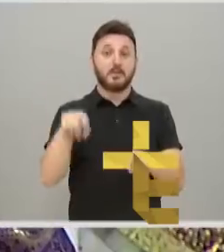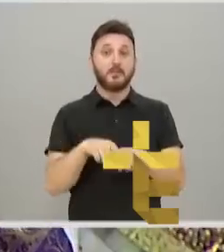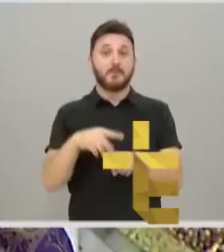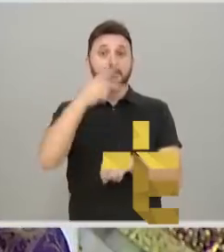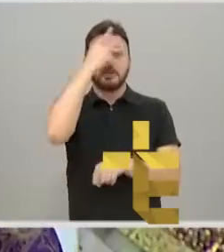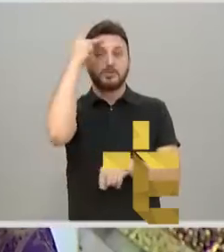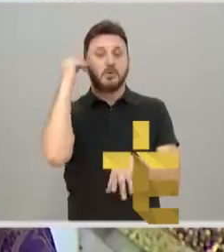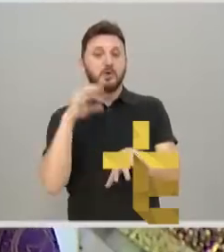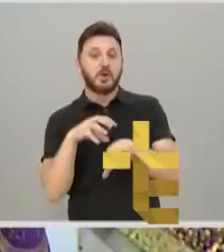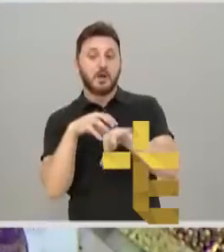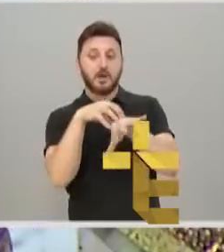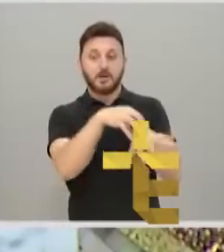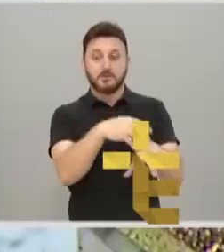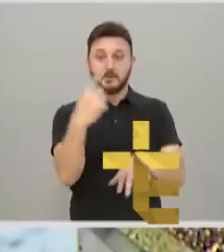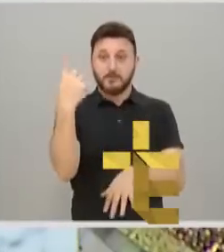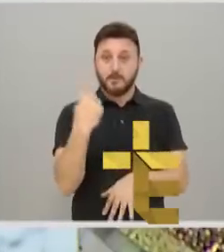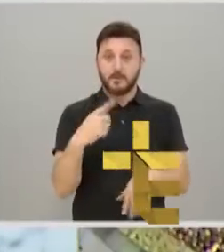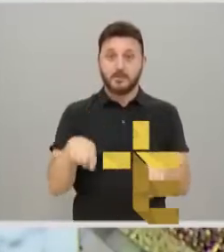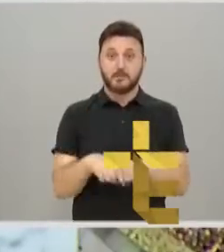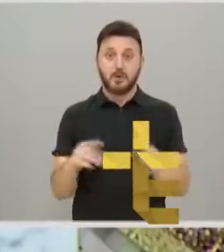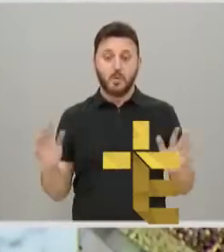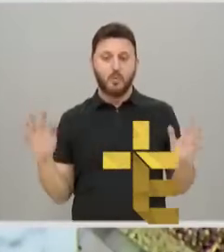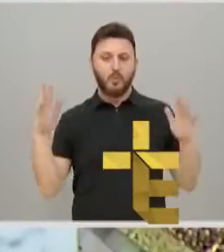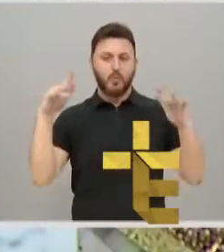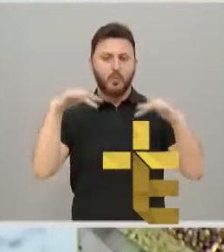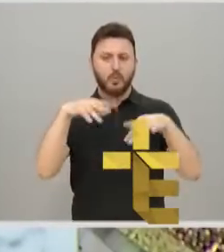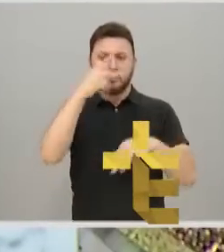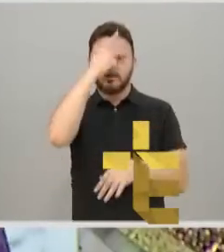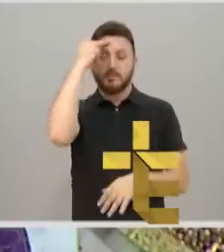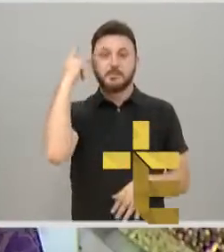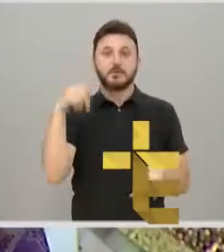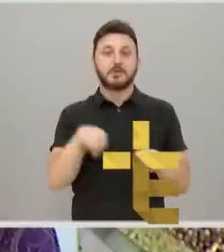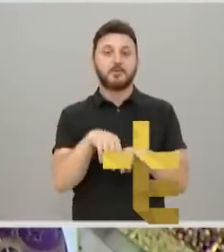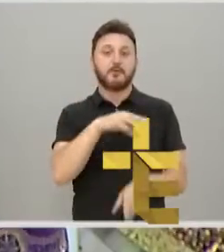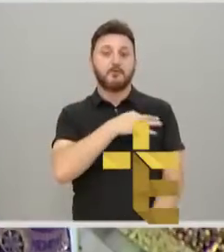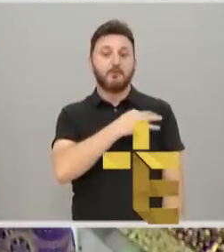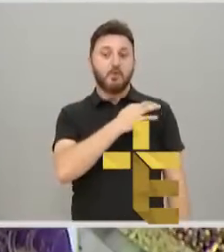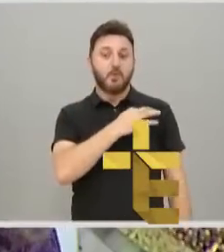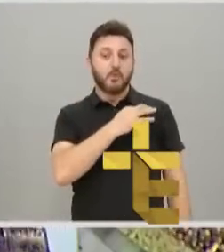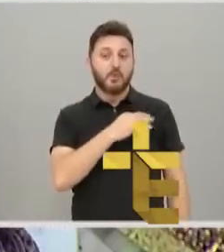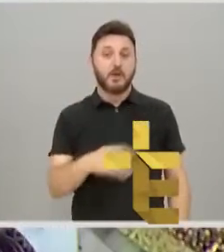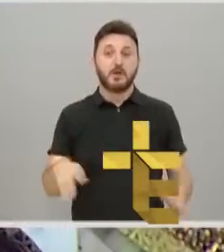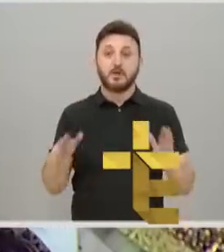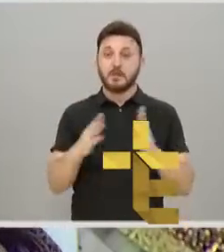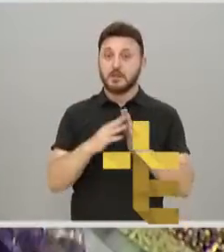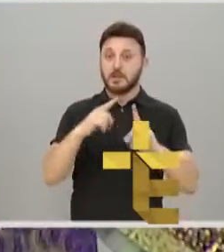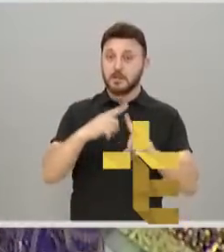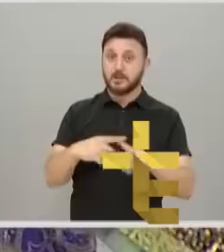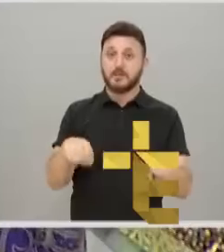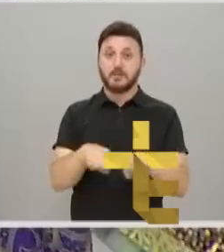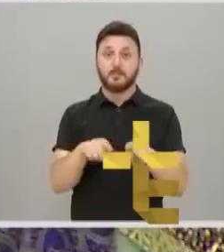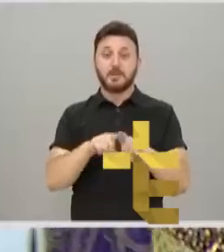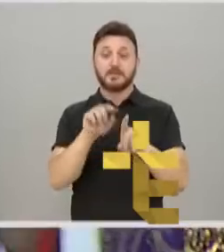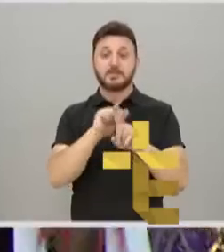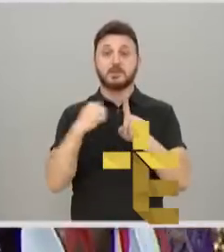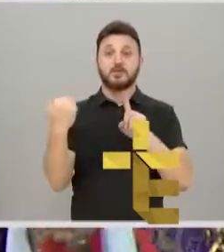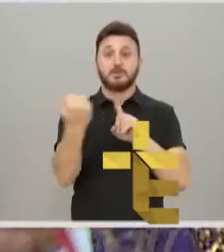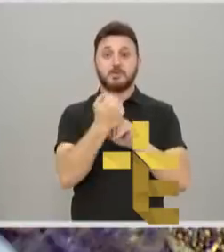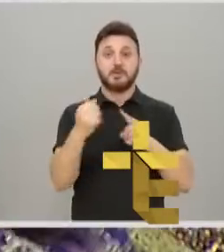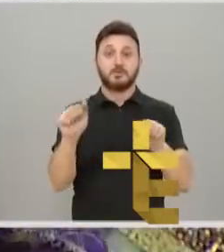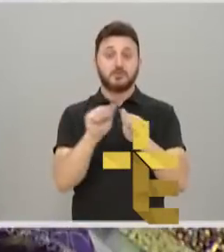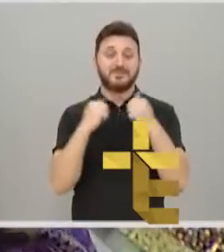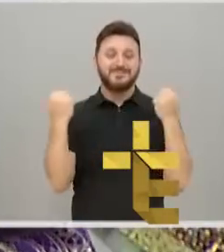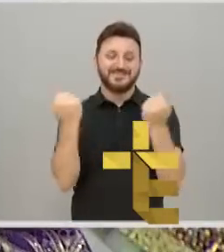caravanas, rezar pelos voluntários que trabalham do santuário, da associação, rezar pelos